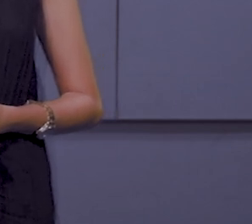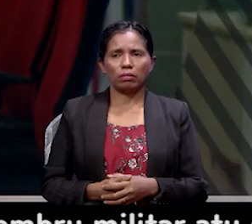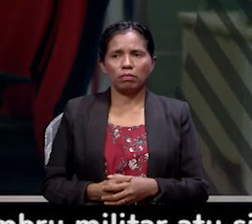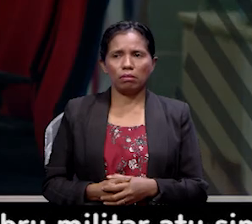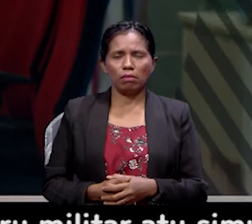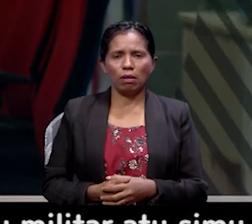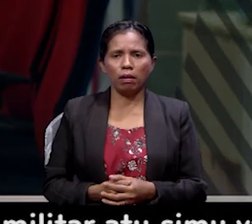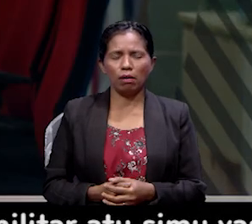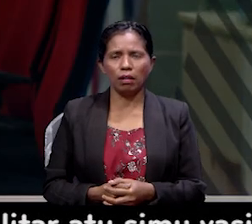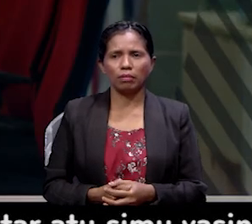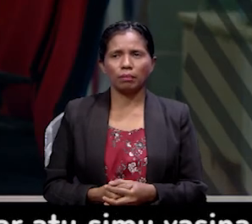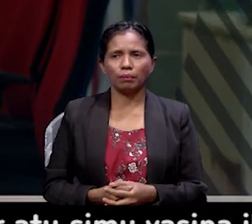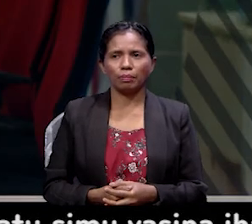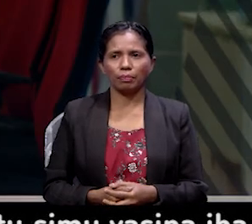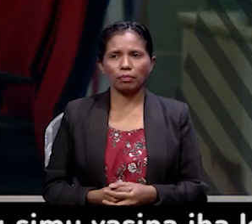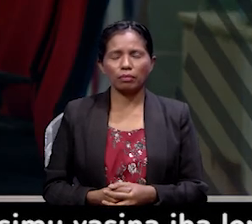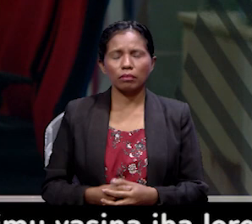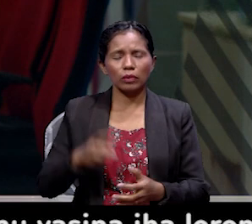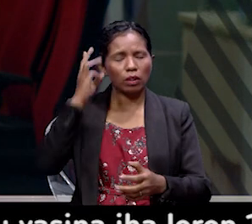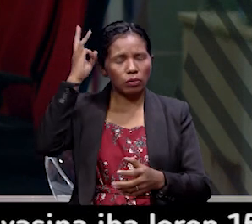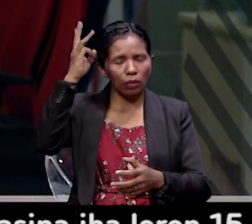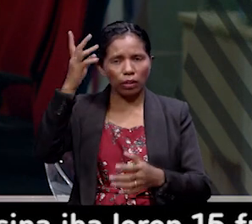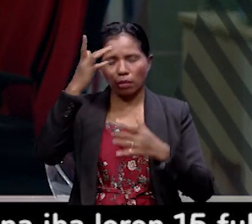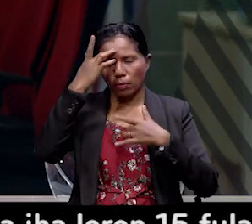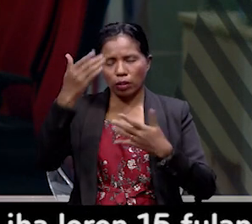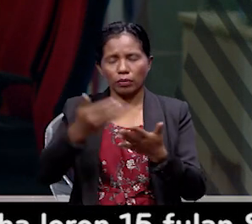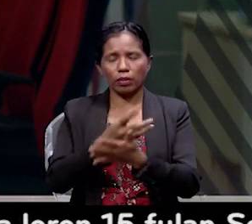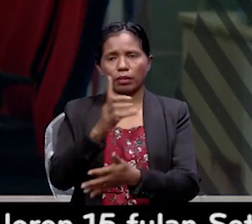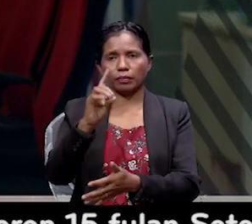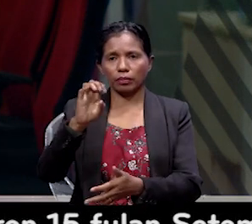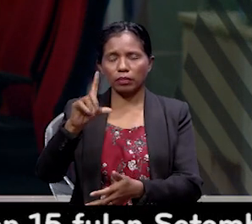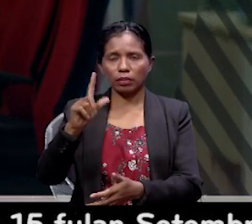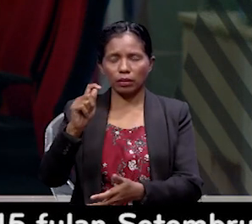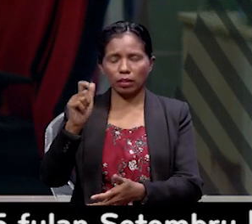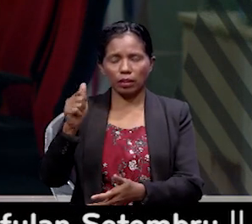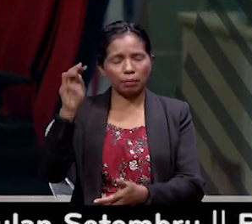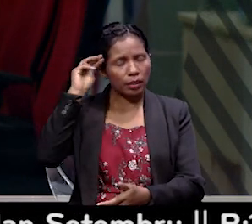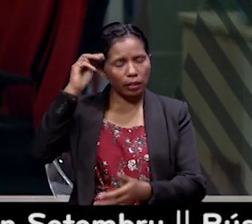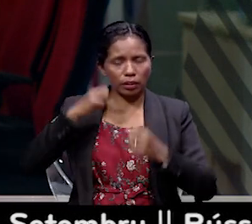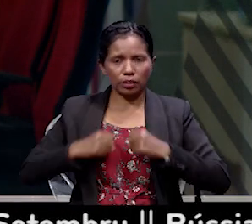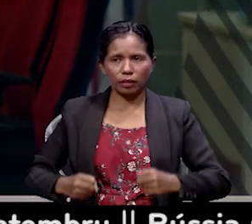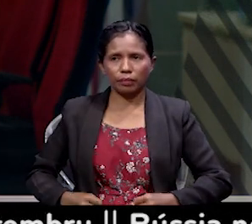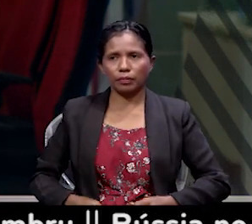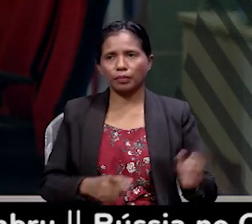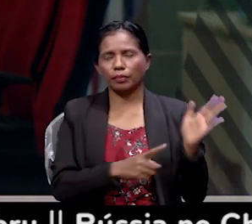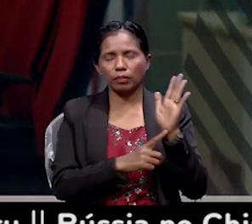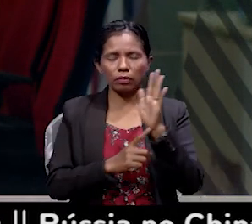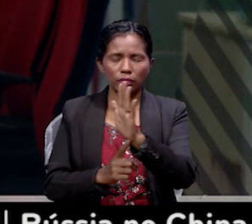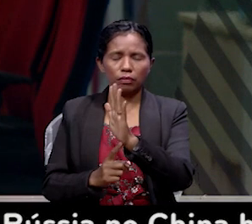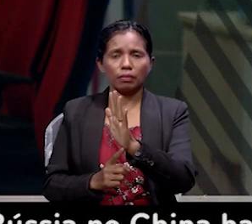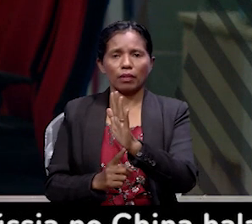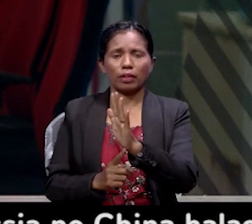Obrigada. Preocupa o variante Delta e a fronteira, Ministério Saúde se haruka tang amostra lima nulu ba